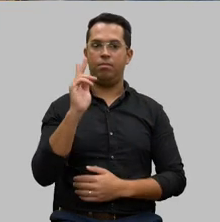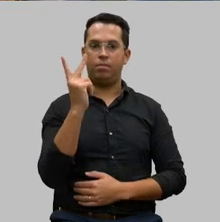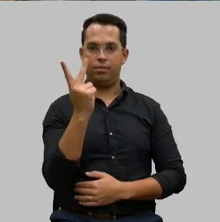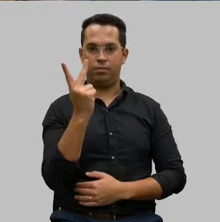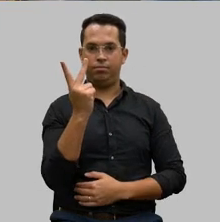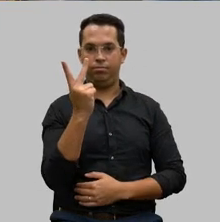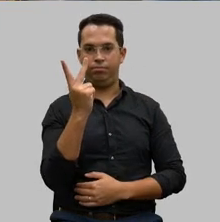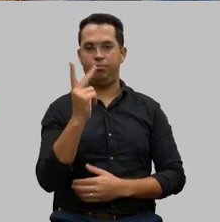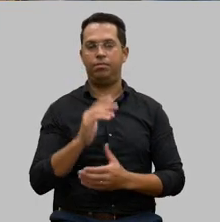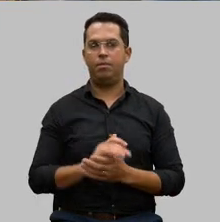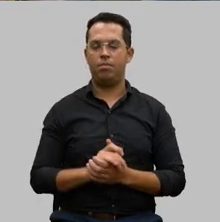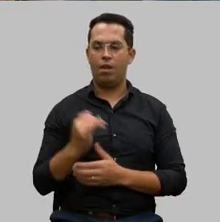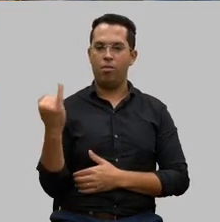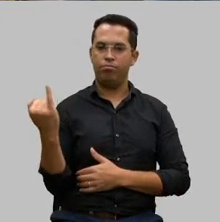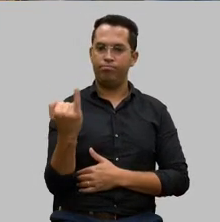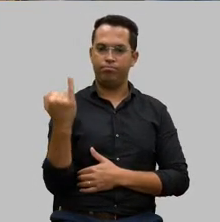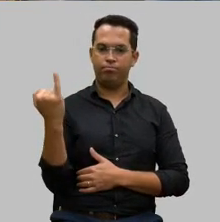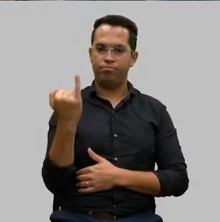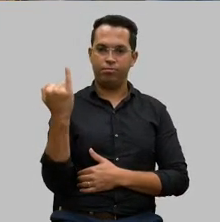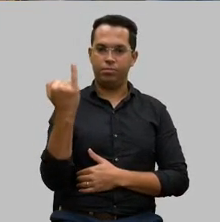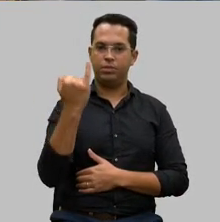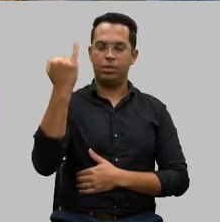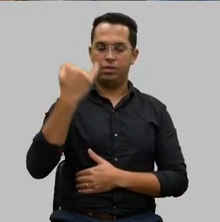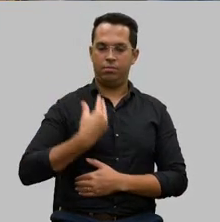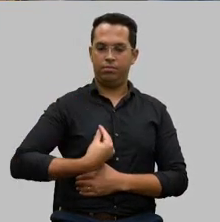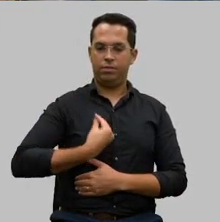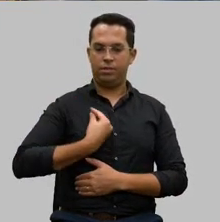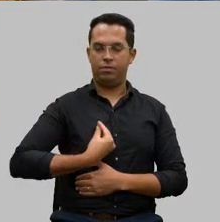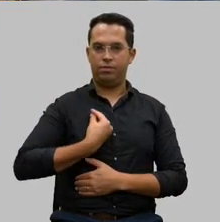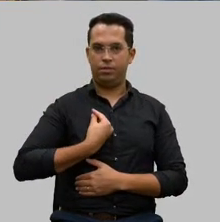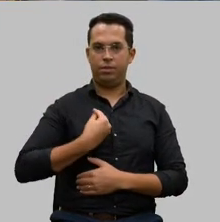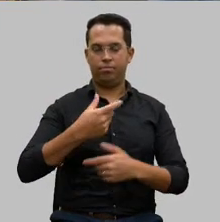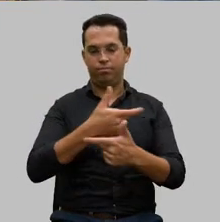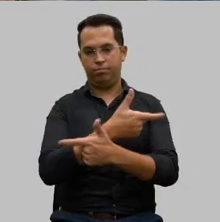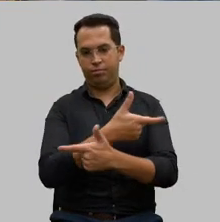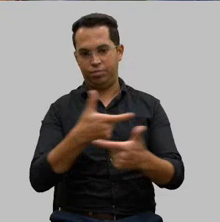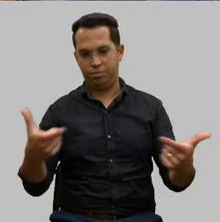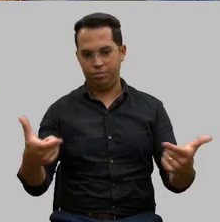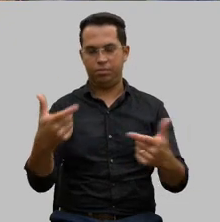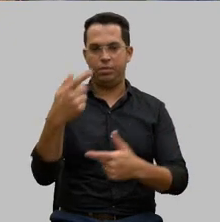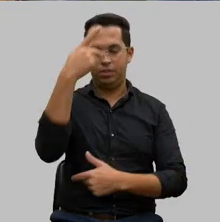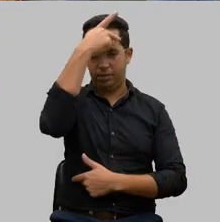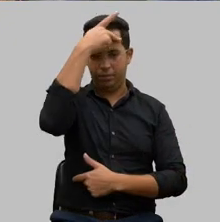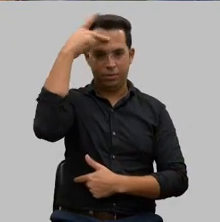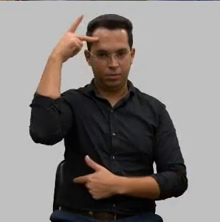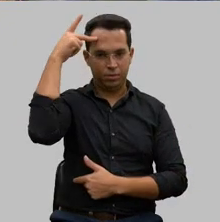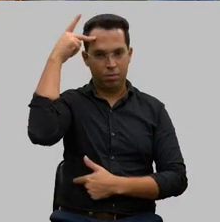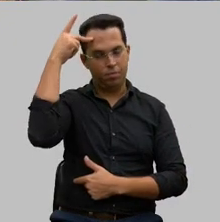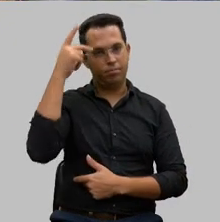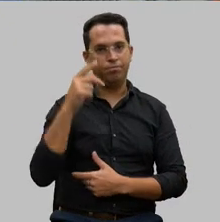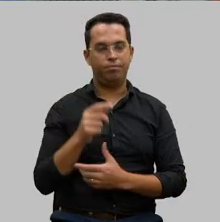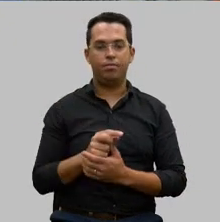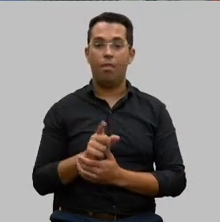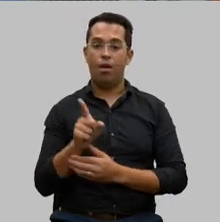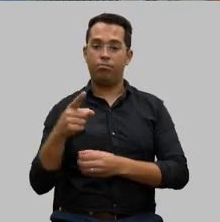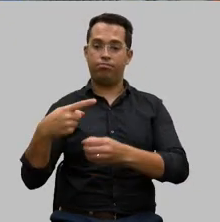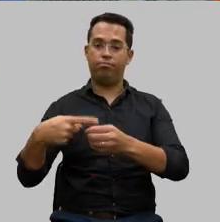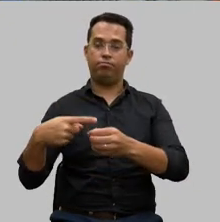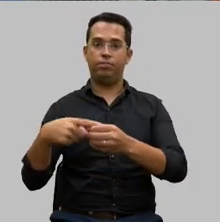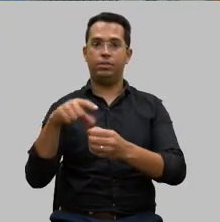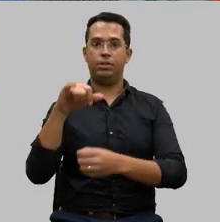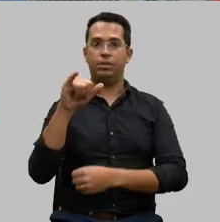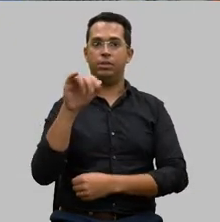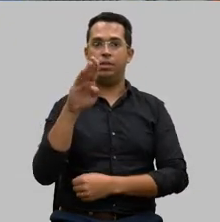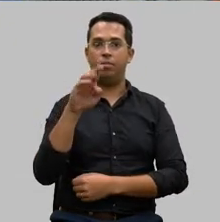apais aí na vida das pessoas na nossa cidade a minha querida Ibirité também não é di lá nós temos uma